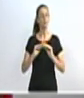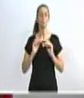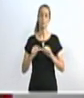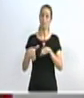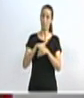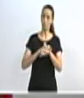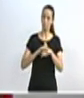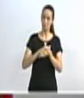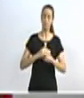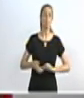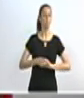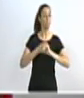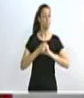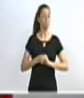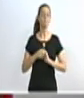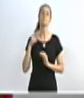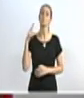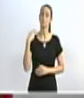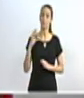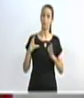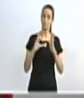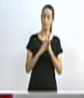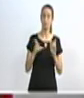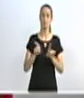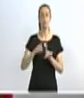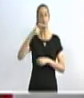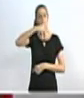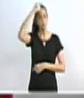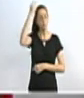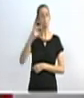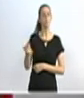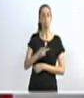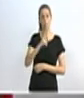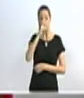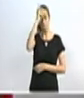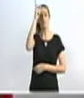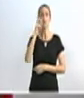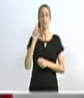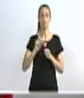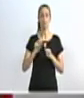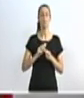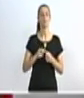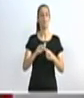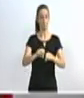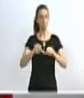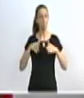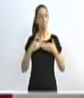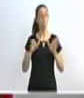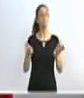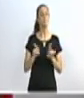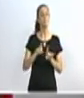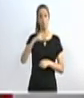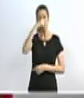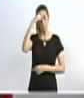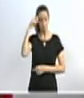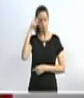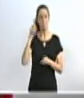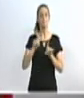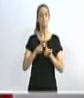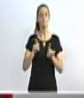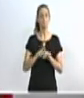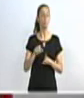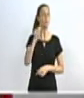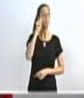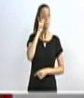aí o vereador Caminha, o vereador Adriano pela iniciativa, os presidentes Marcos e Almir, que está presidindo